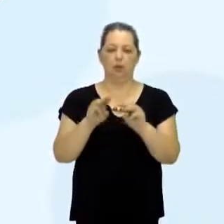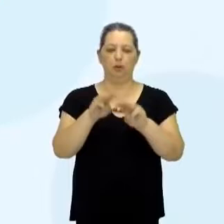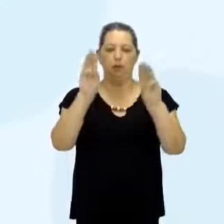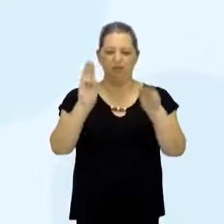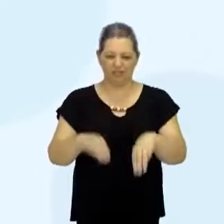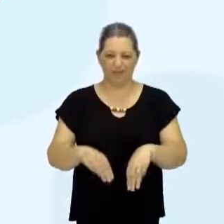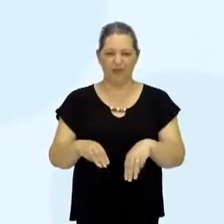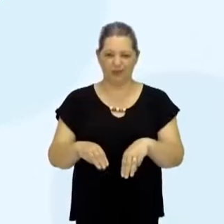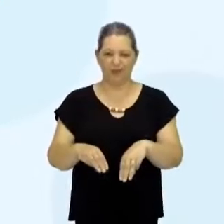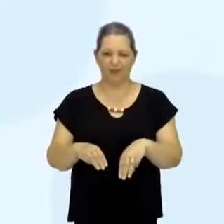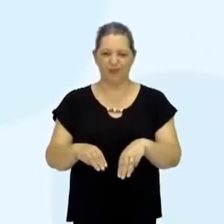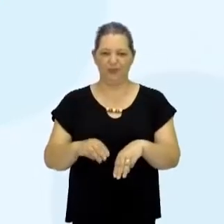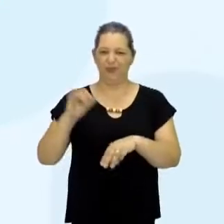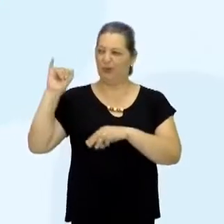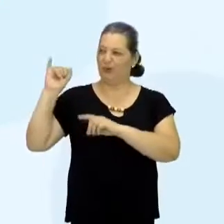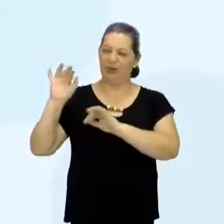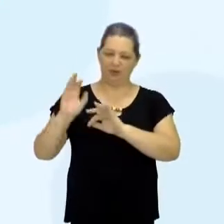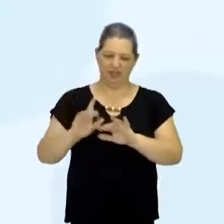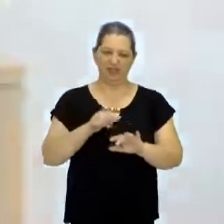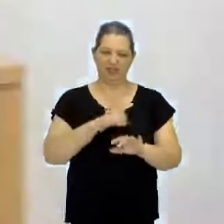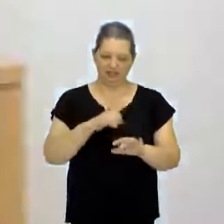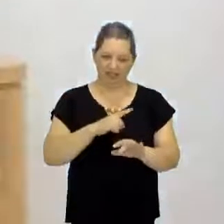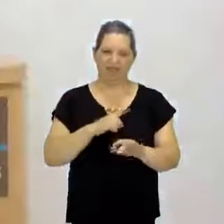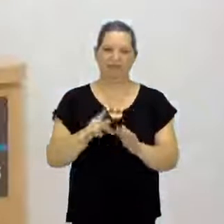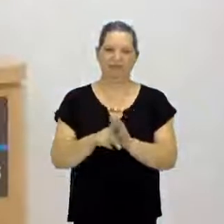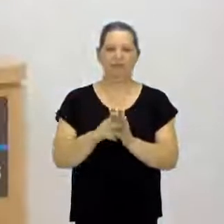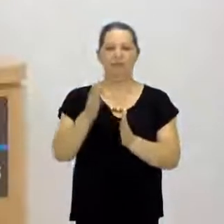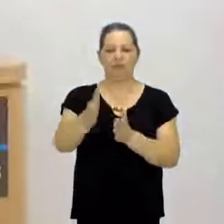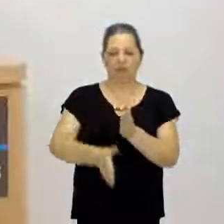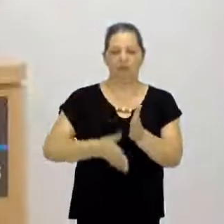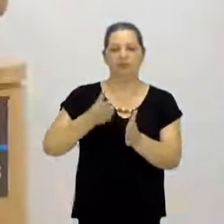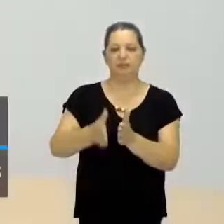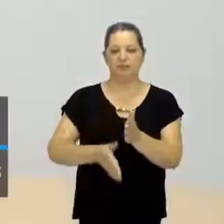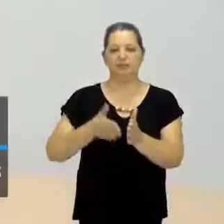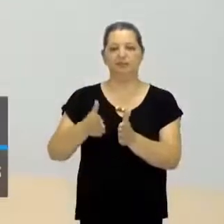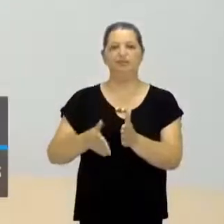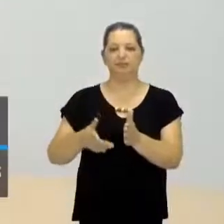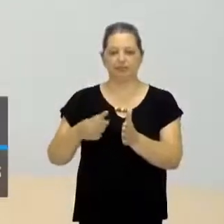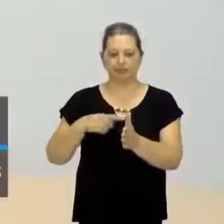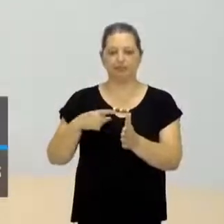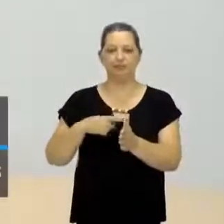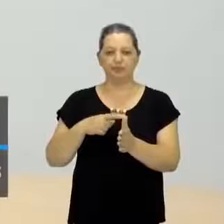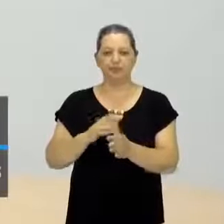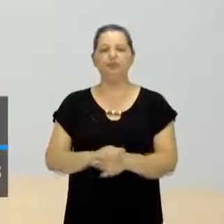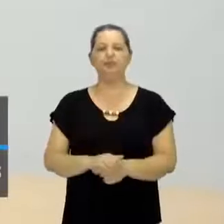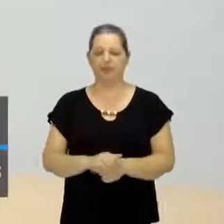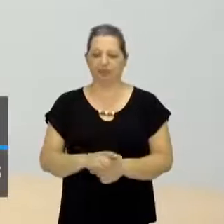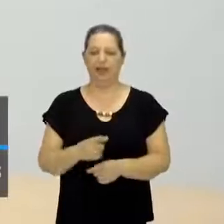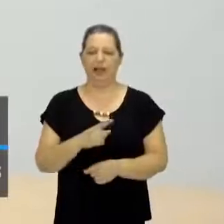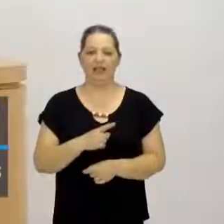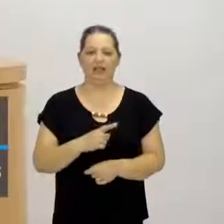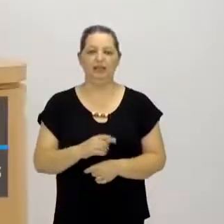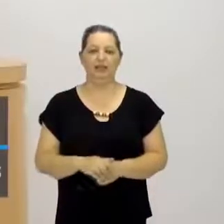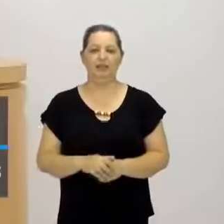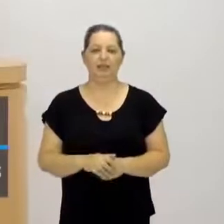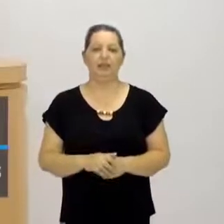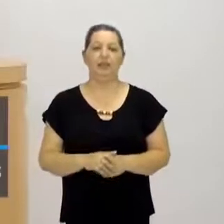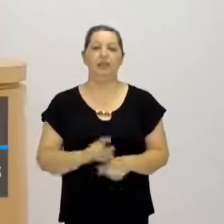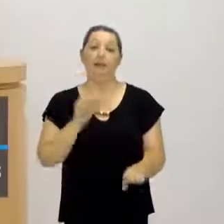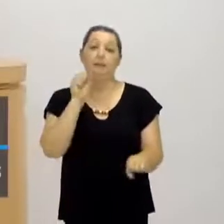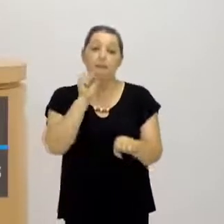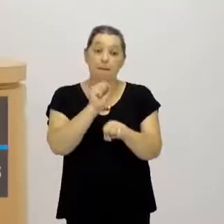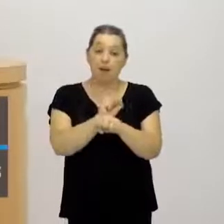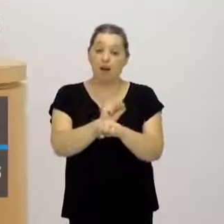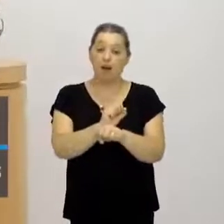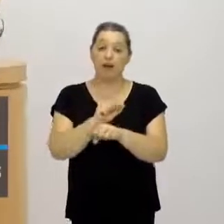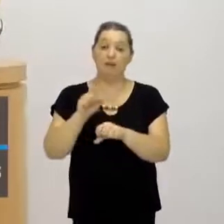tem sim. Tem a linha de trem, tem a Maria Fumaça. Isso, ali no quarteirão, né? Ali da hospedaria. Isso mesmo. E aí eles paravam